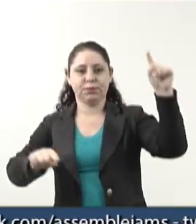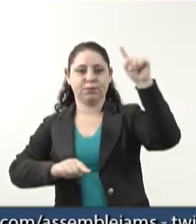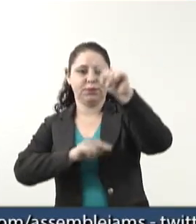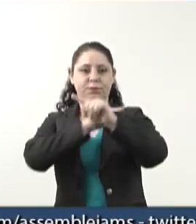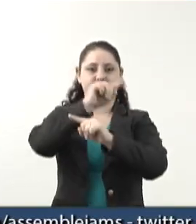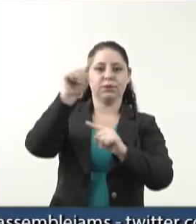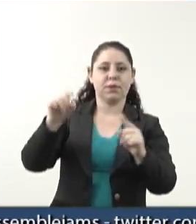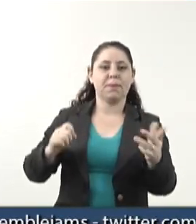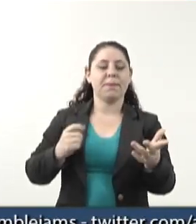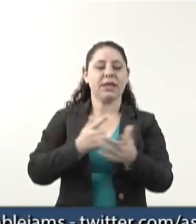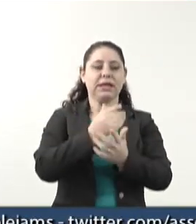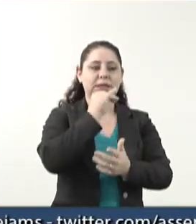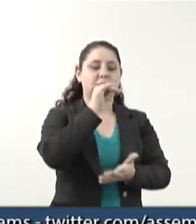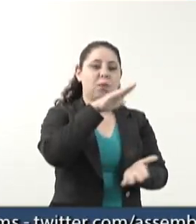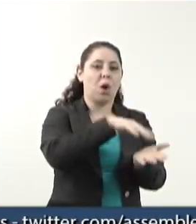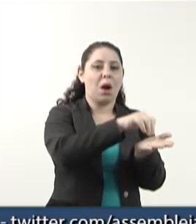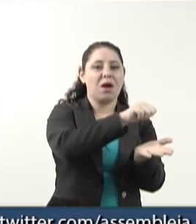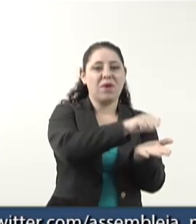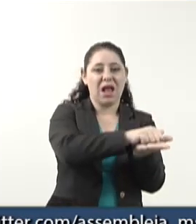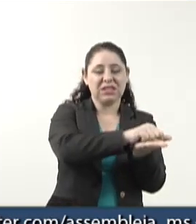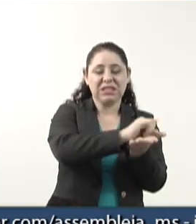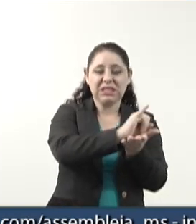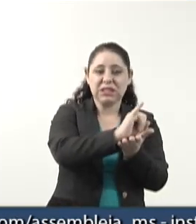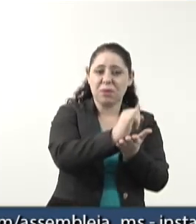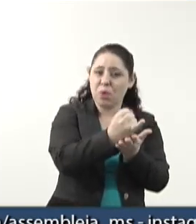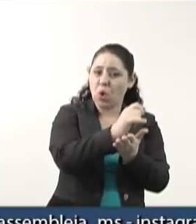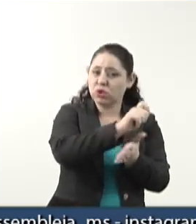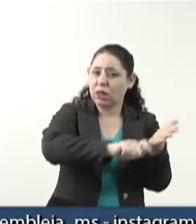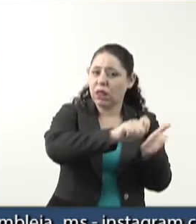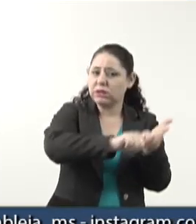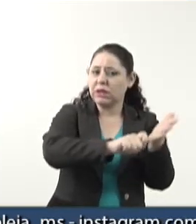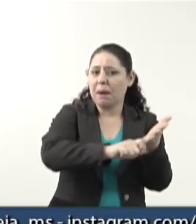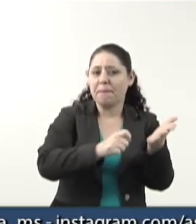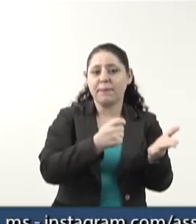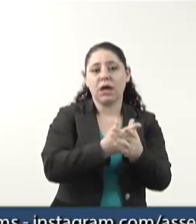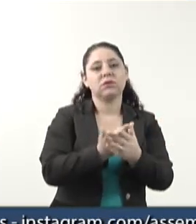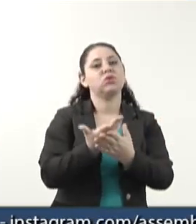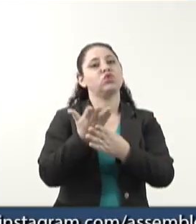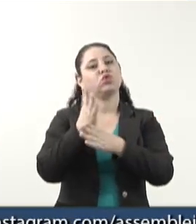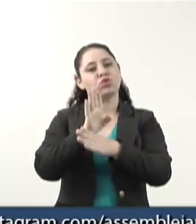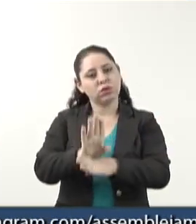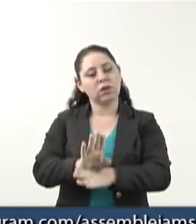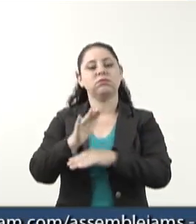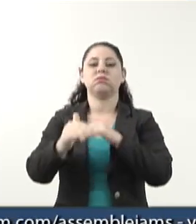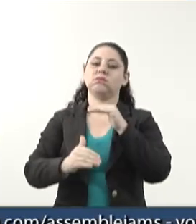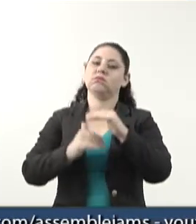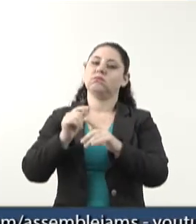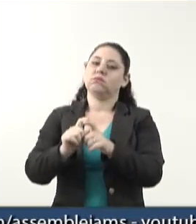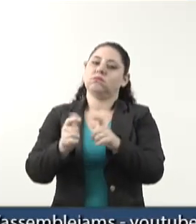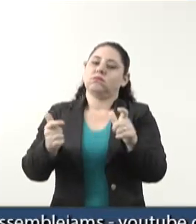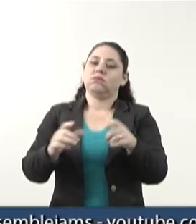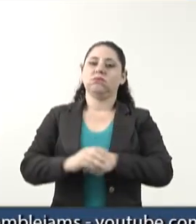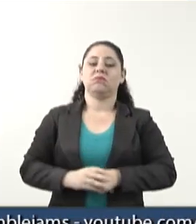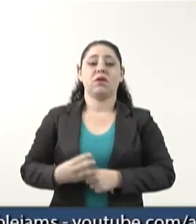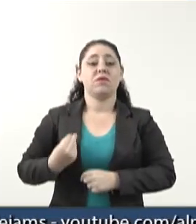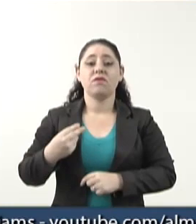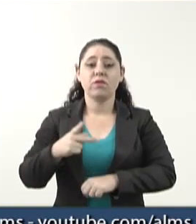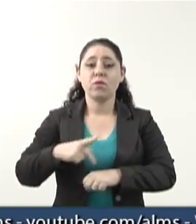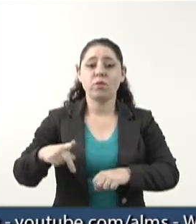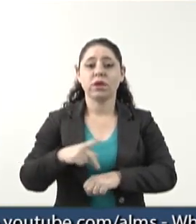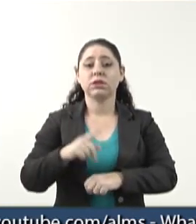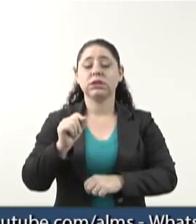pagar uma taxa tributária altíssima, certo? Ela tem contribuído muito. E ela não pode viver em um